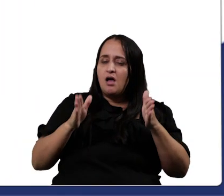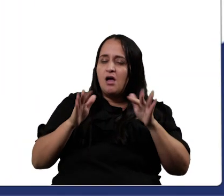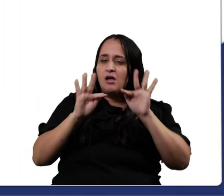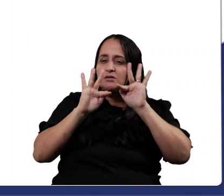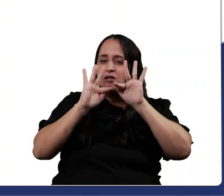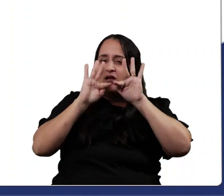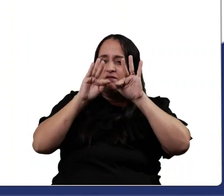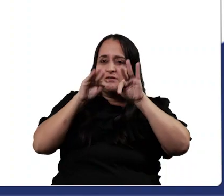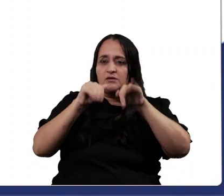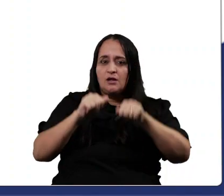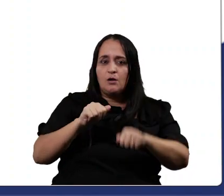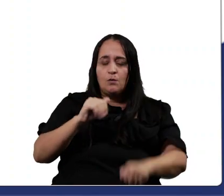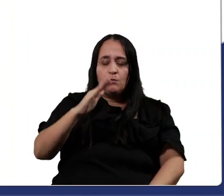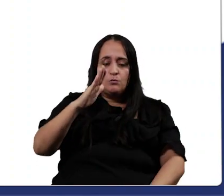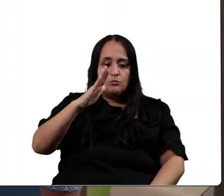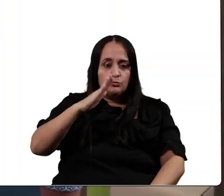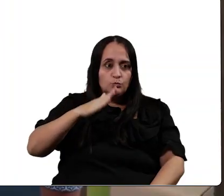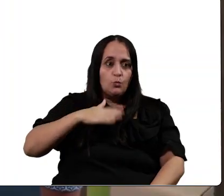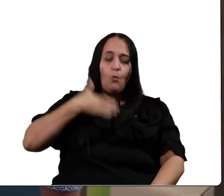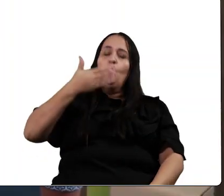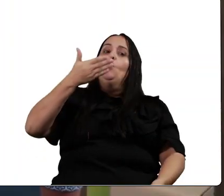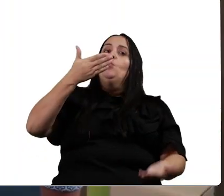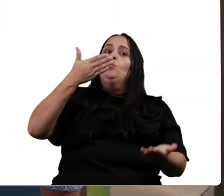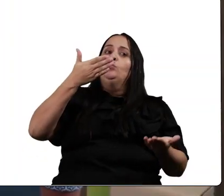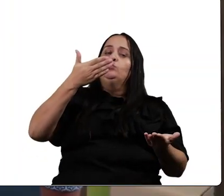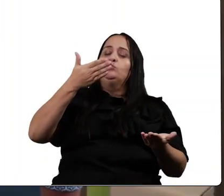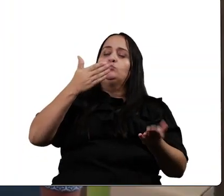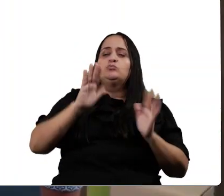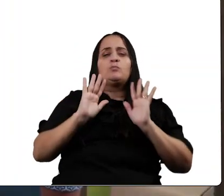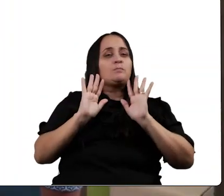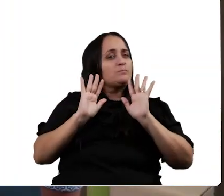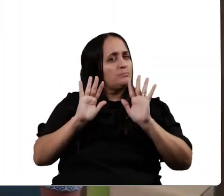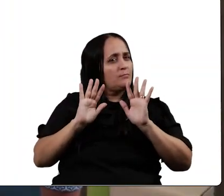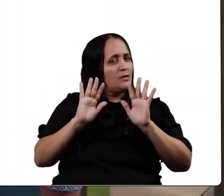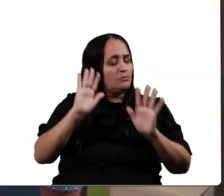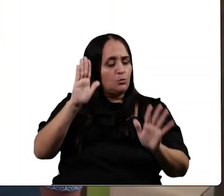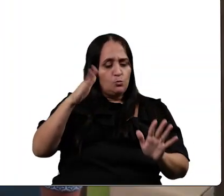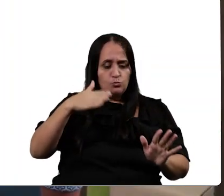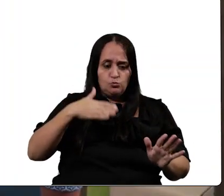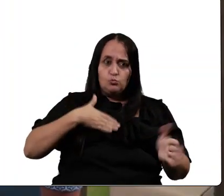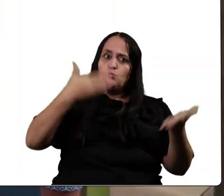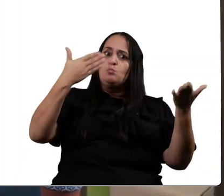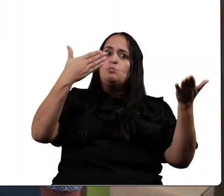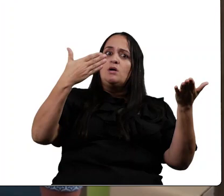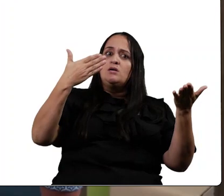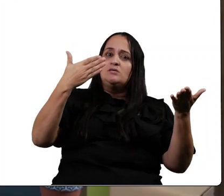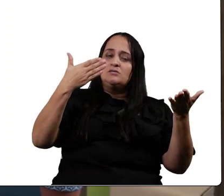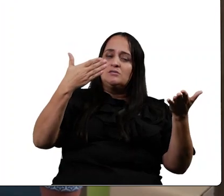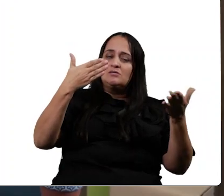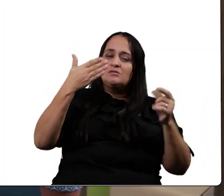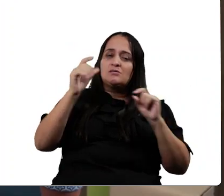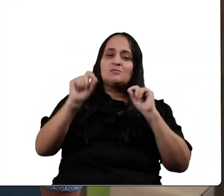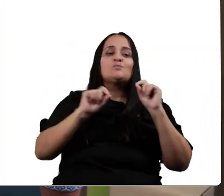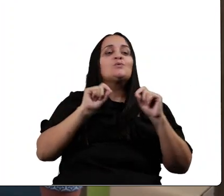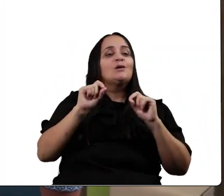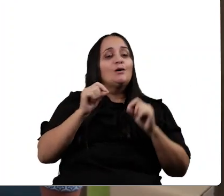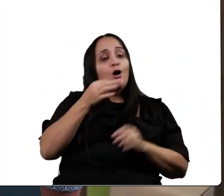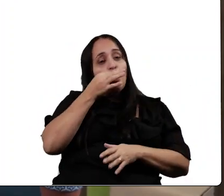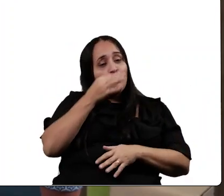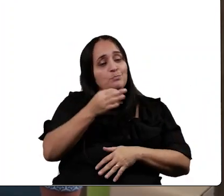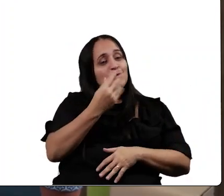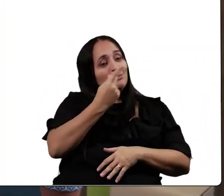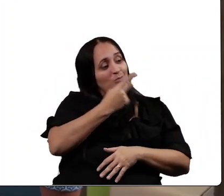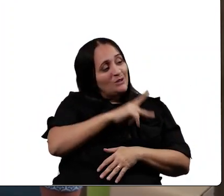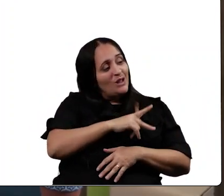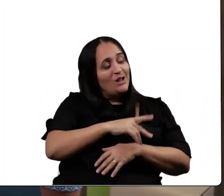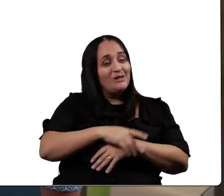um susto. Olha aí, quando ele diz um susto, é também a